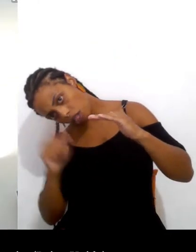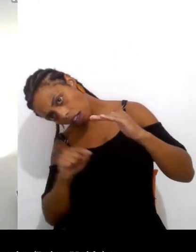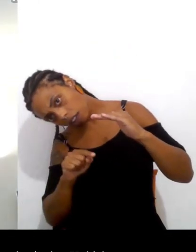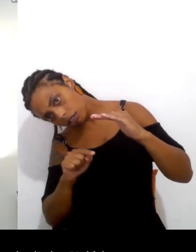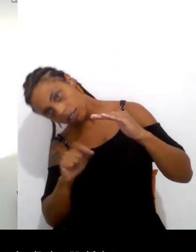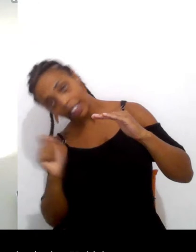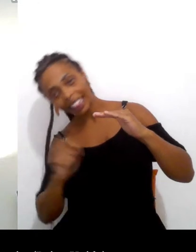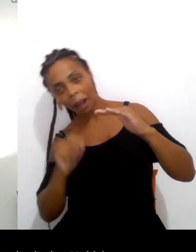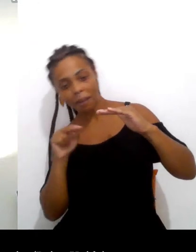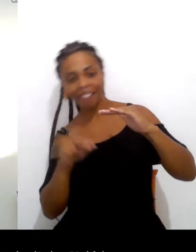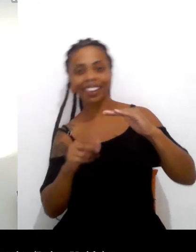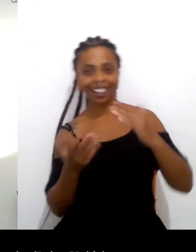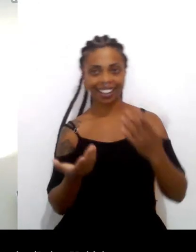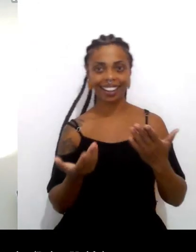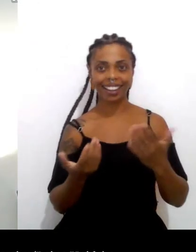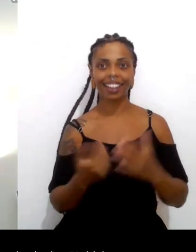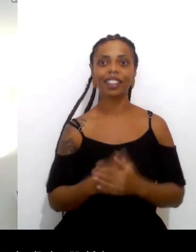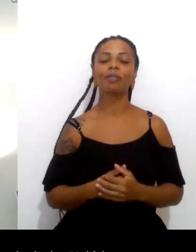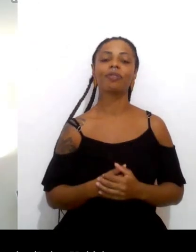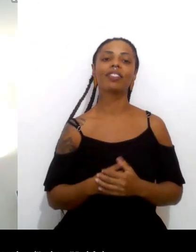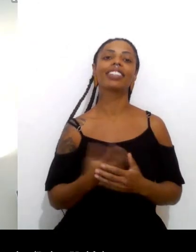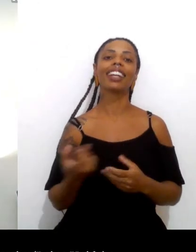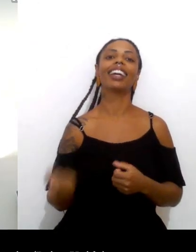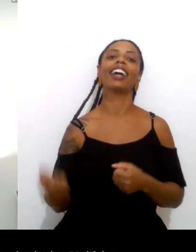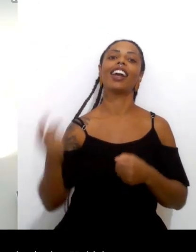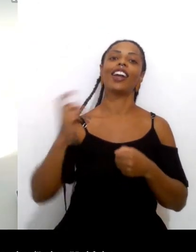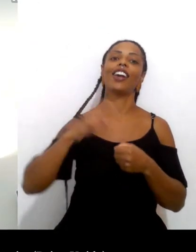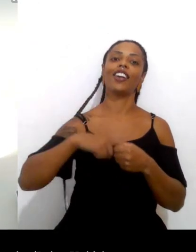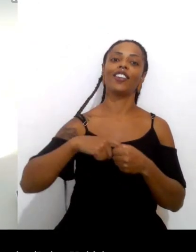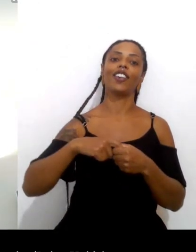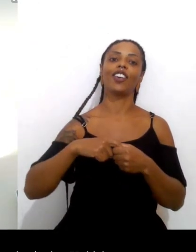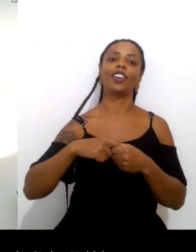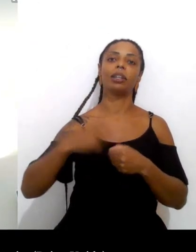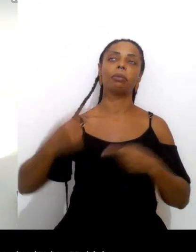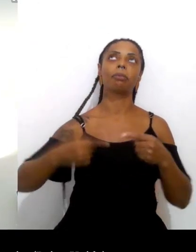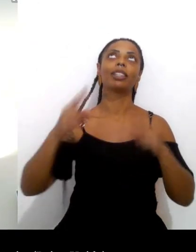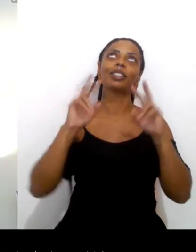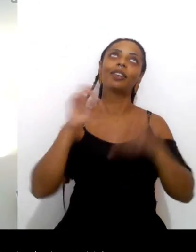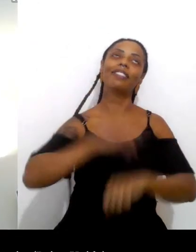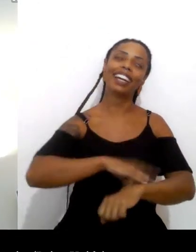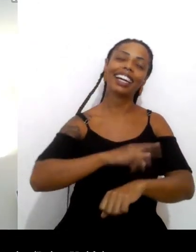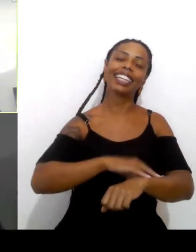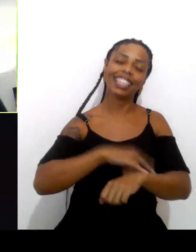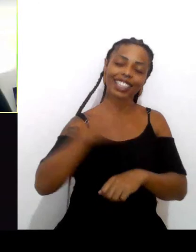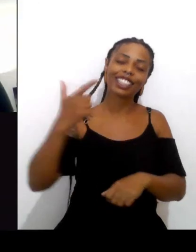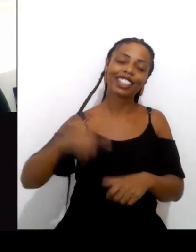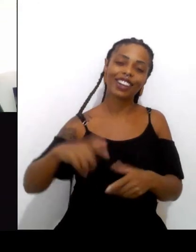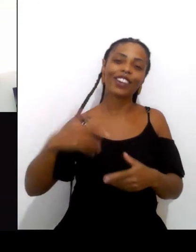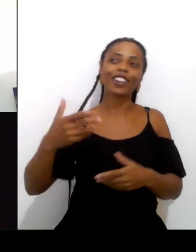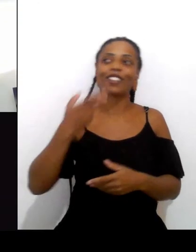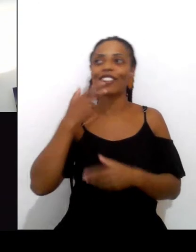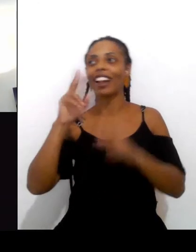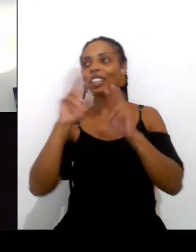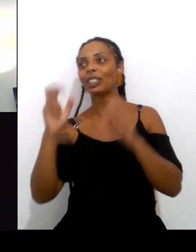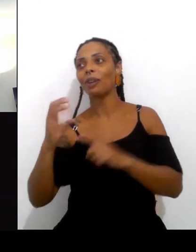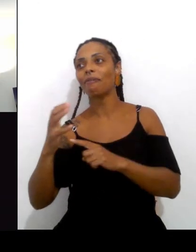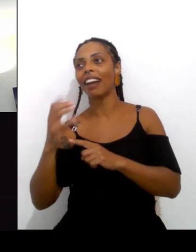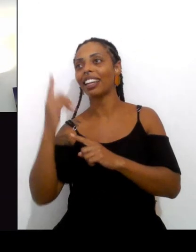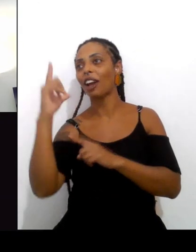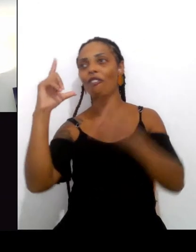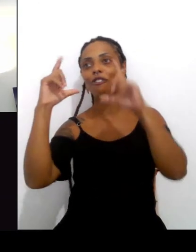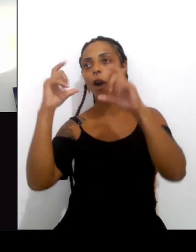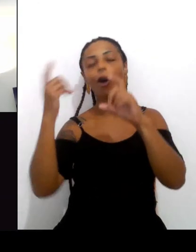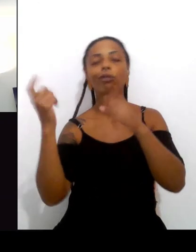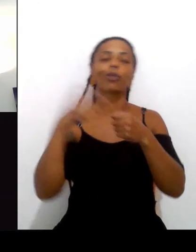então voltamos aqui novamente a discussão sobre os banheiros né falar sobre as máquinas de foto automática